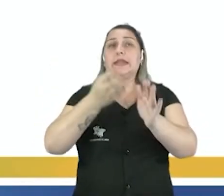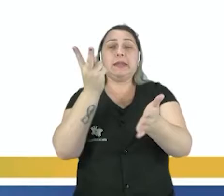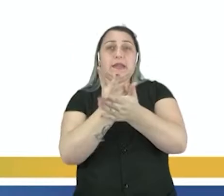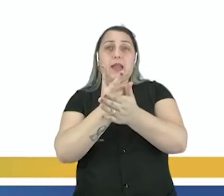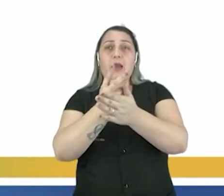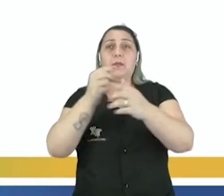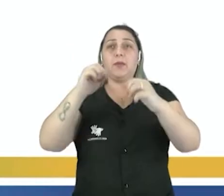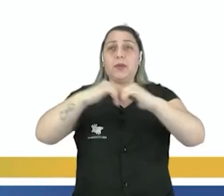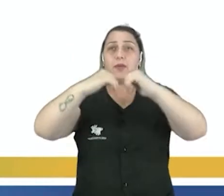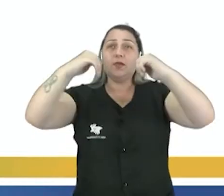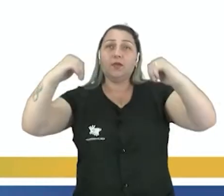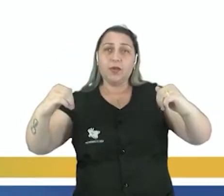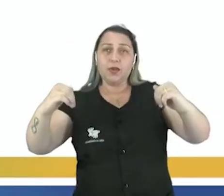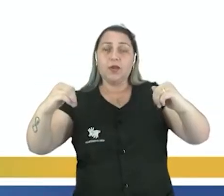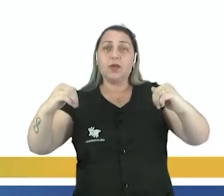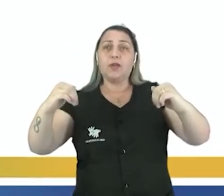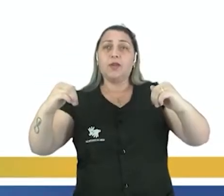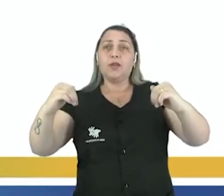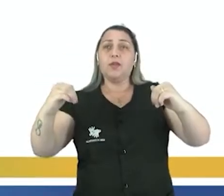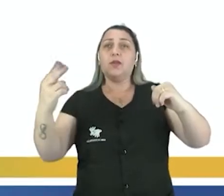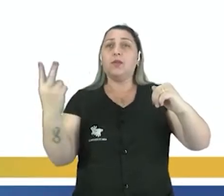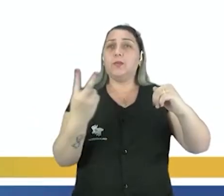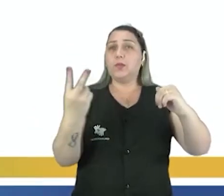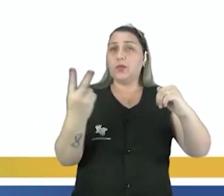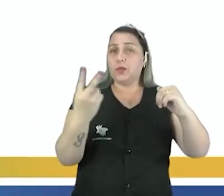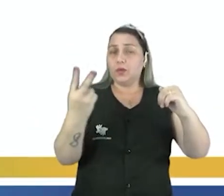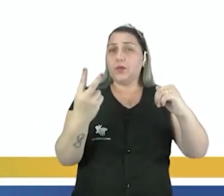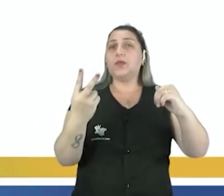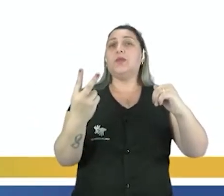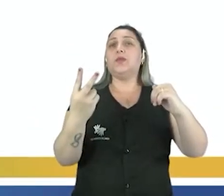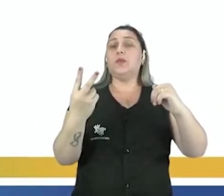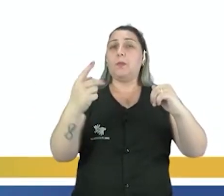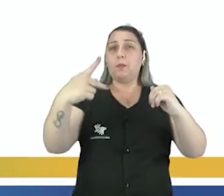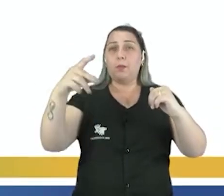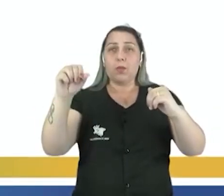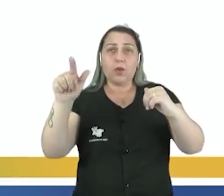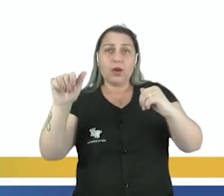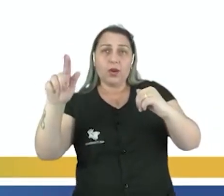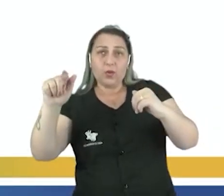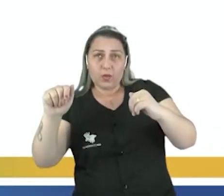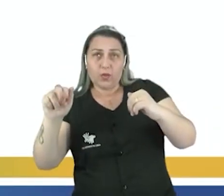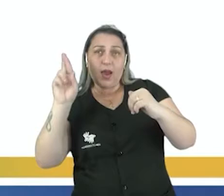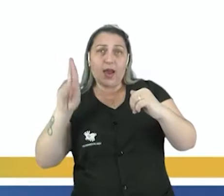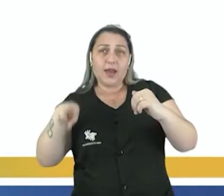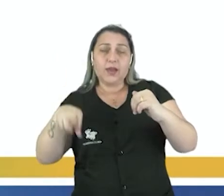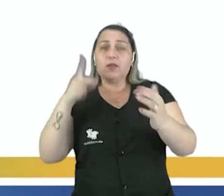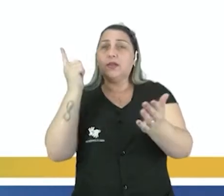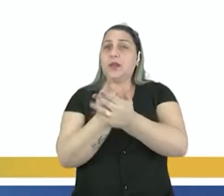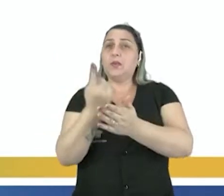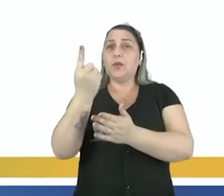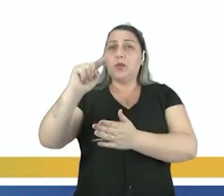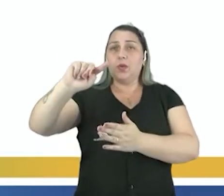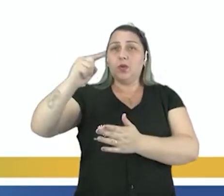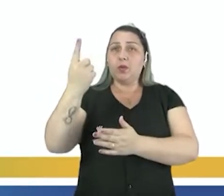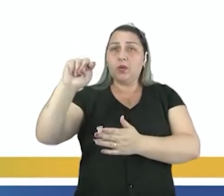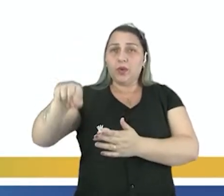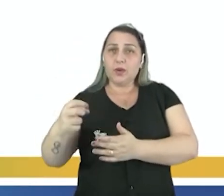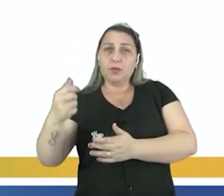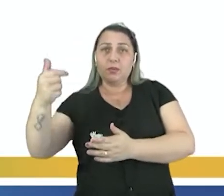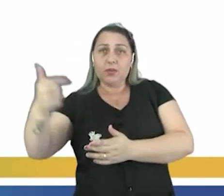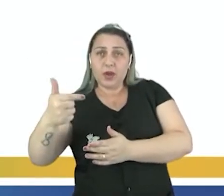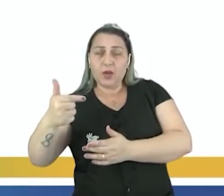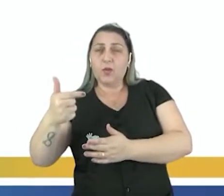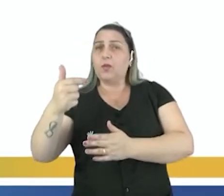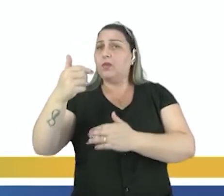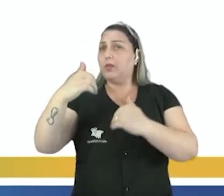que eu divido a medida de um lado pelo seu correspondente no outro polígono, essa razão sempre dá 1,5. E acontece para